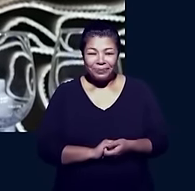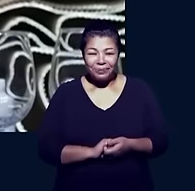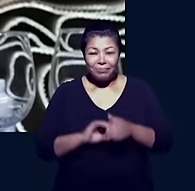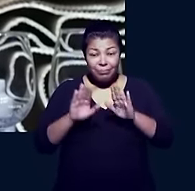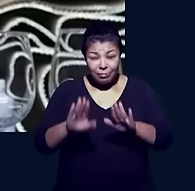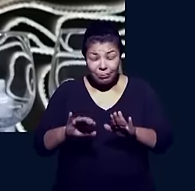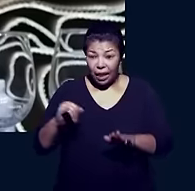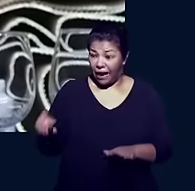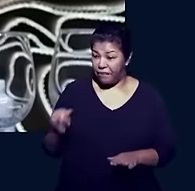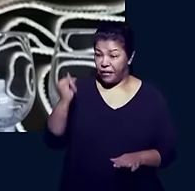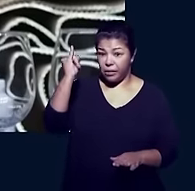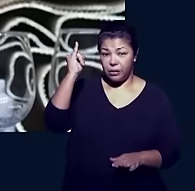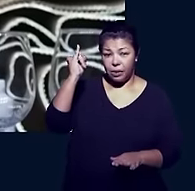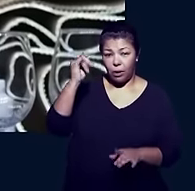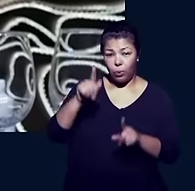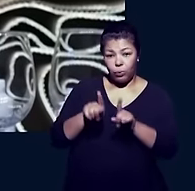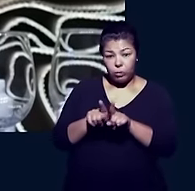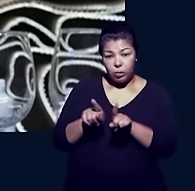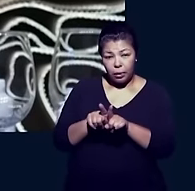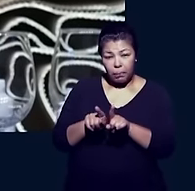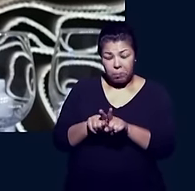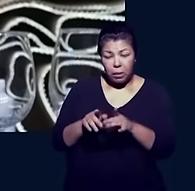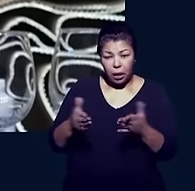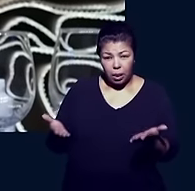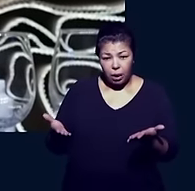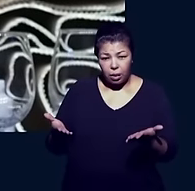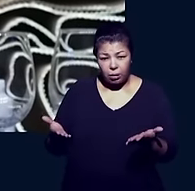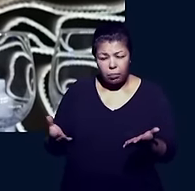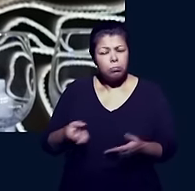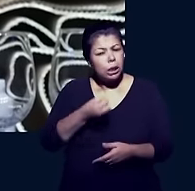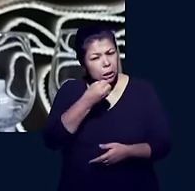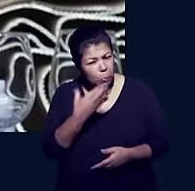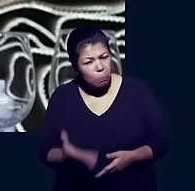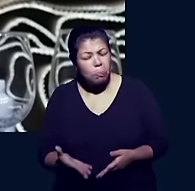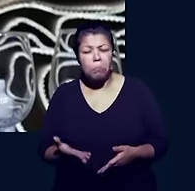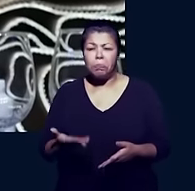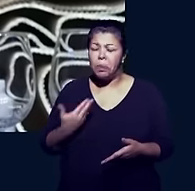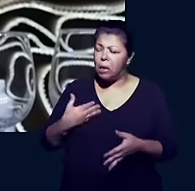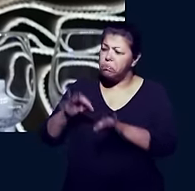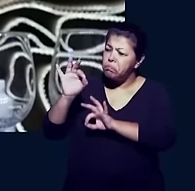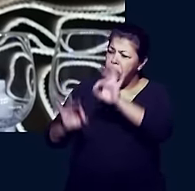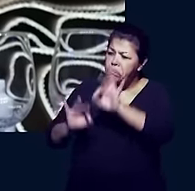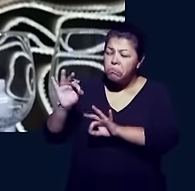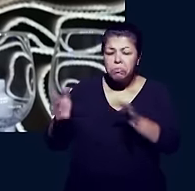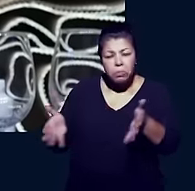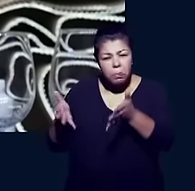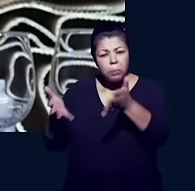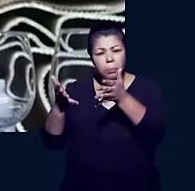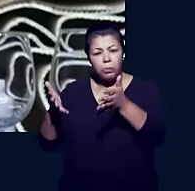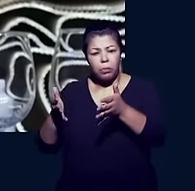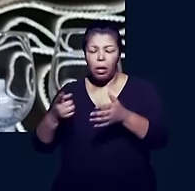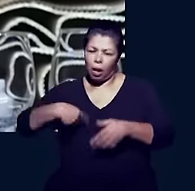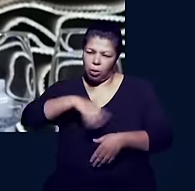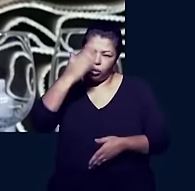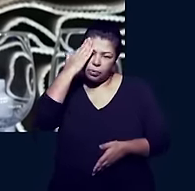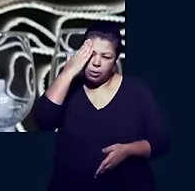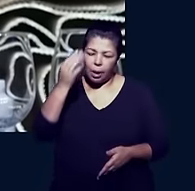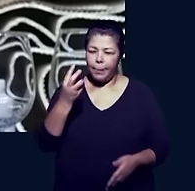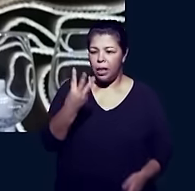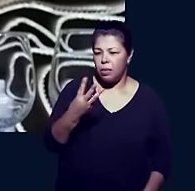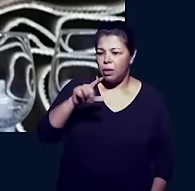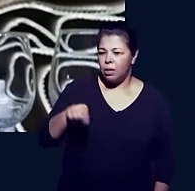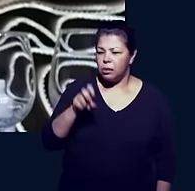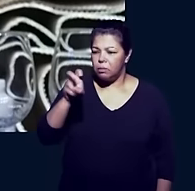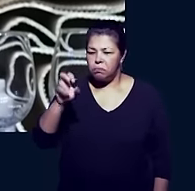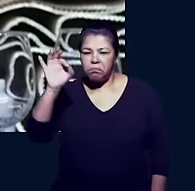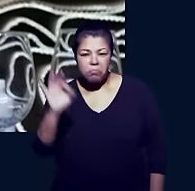inflação grosso modo esse processo de desinflação tá sendo muito bem conduzido a gente pode discutir não tá 3,5 3,7